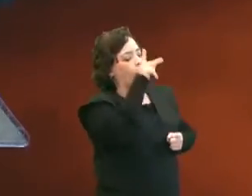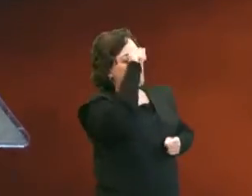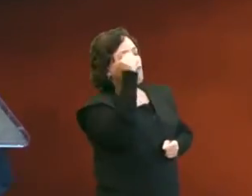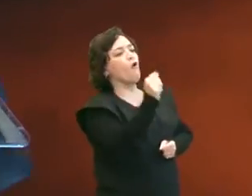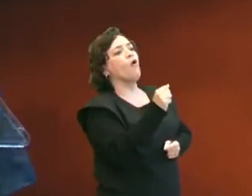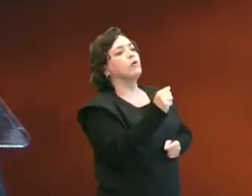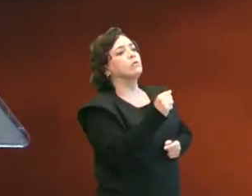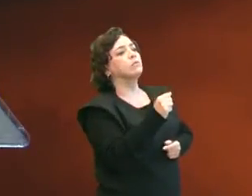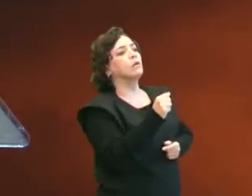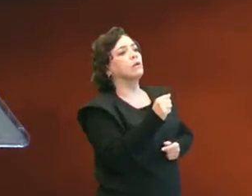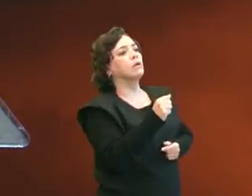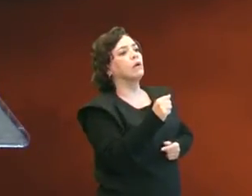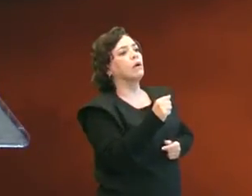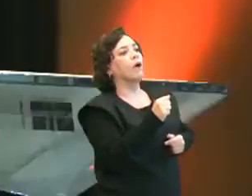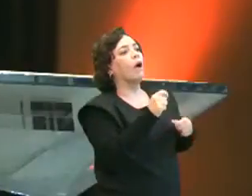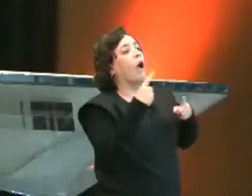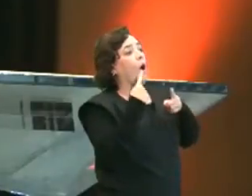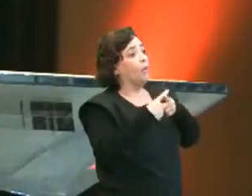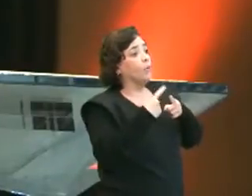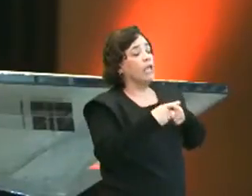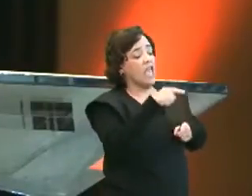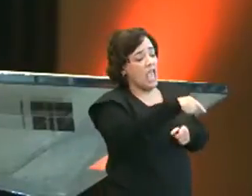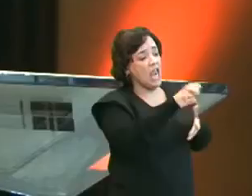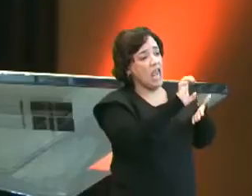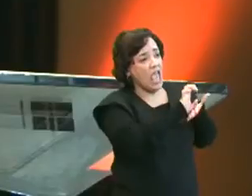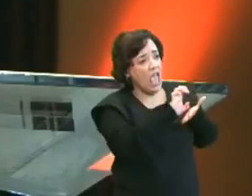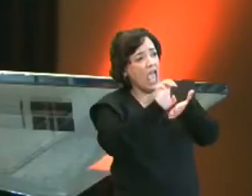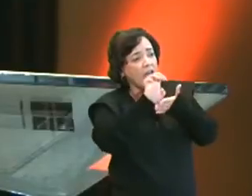foi correndo mais do que cavalos.